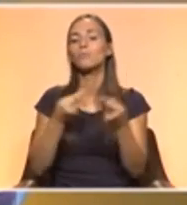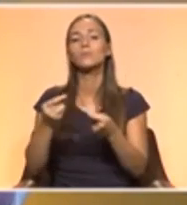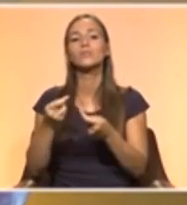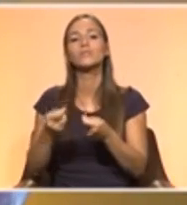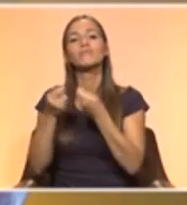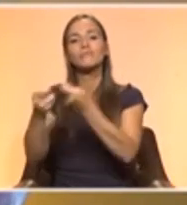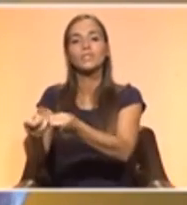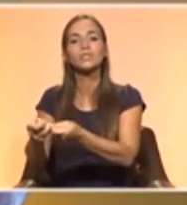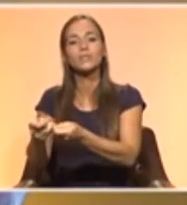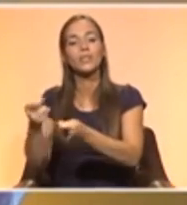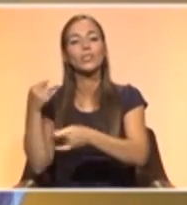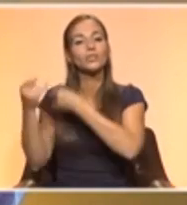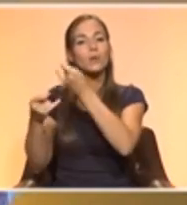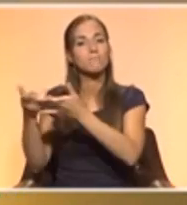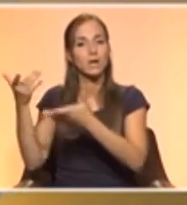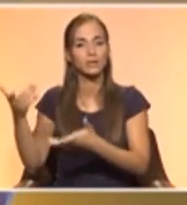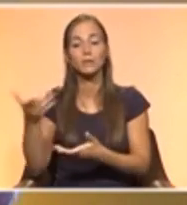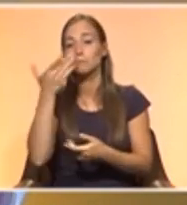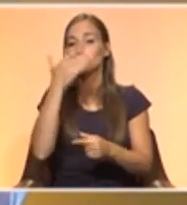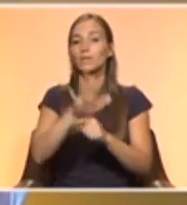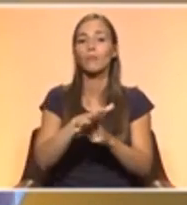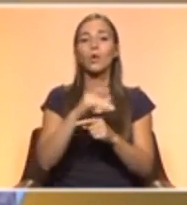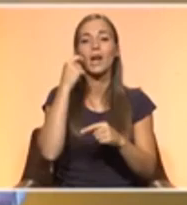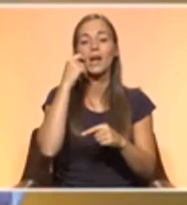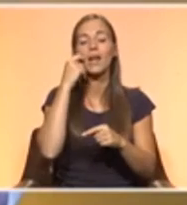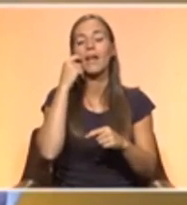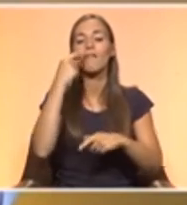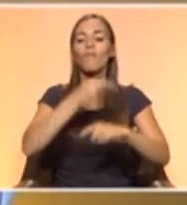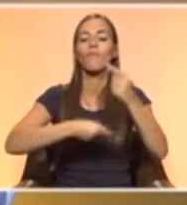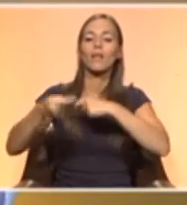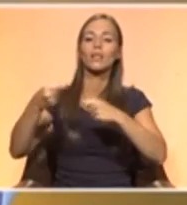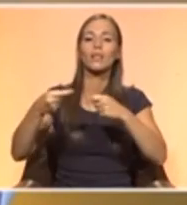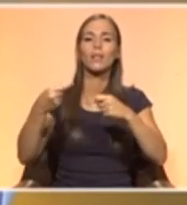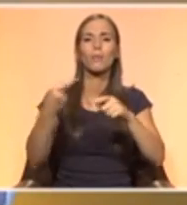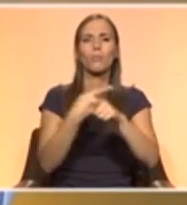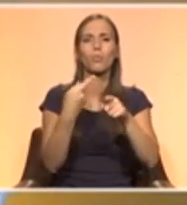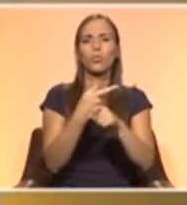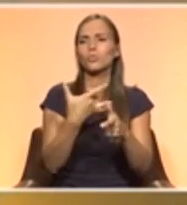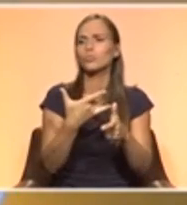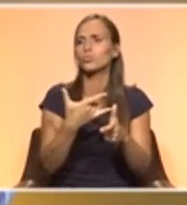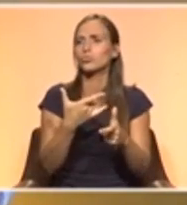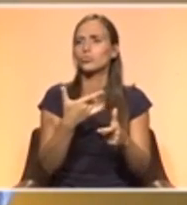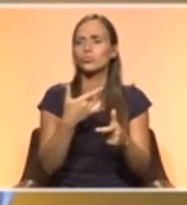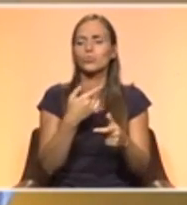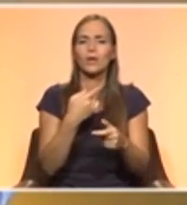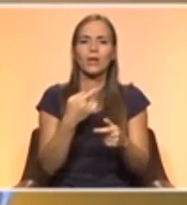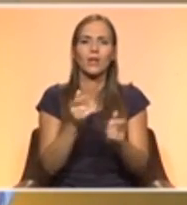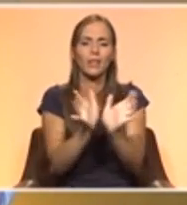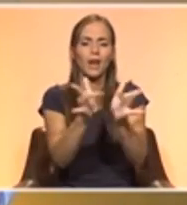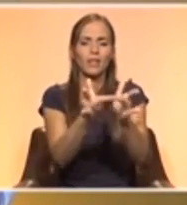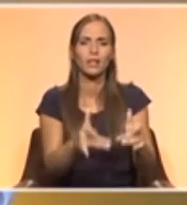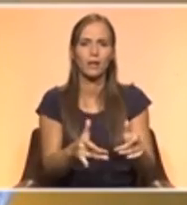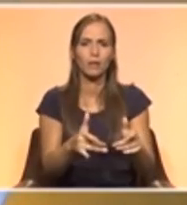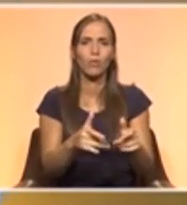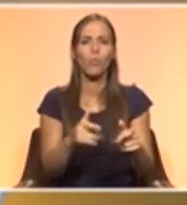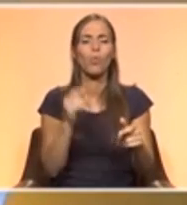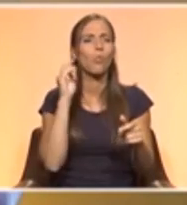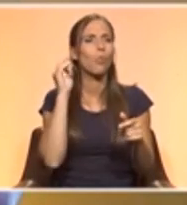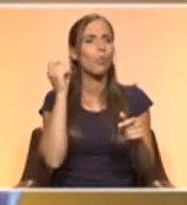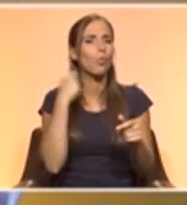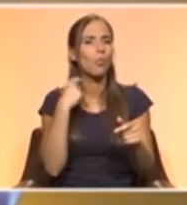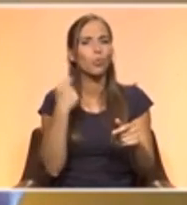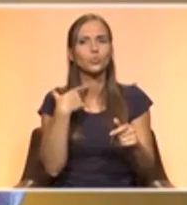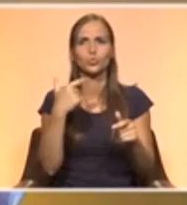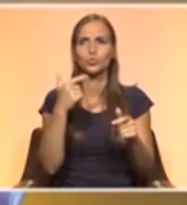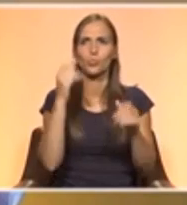por exemplo quem quem vende produtos desmaterializados eh curso online livros digitais música etc investe principalmente